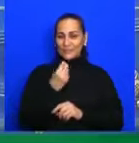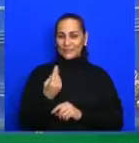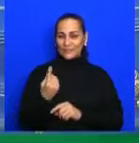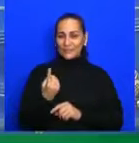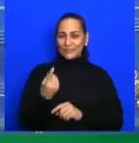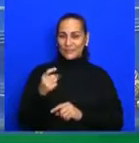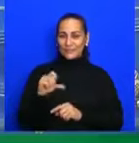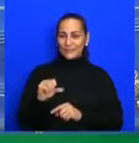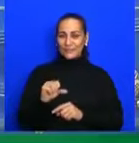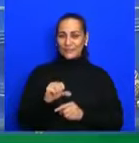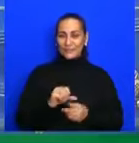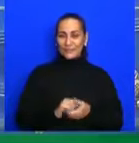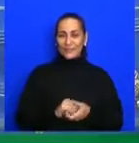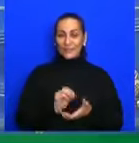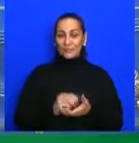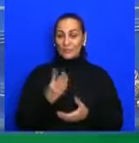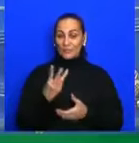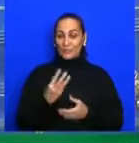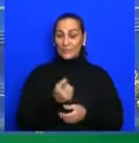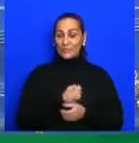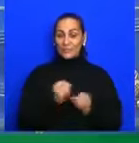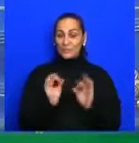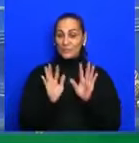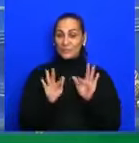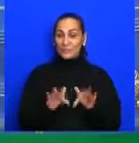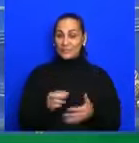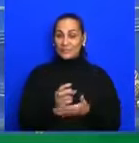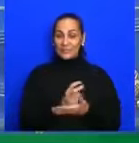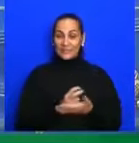laranja. Mais 3 dezenas da quina.